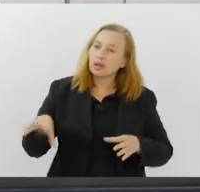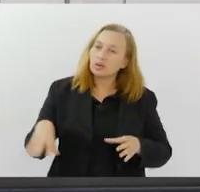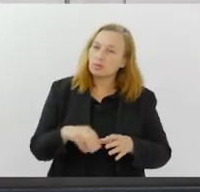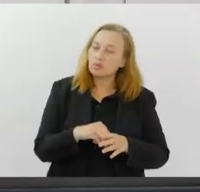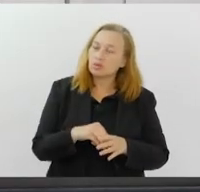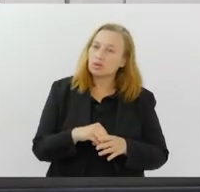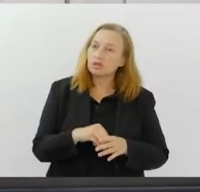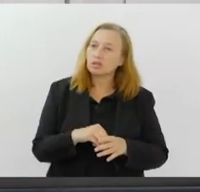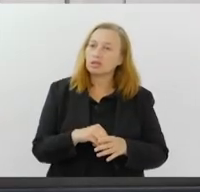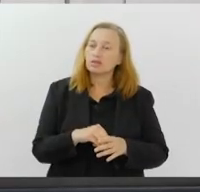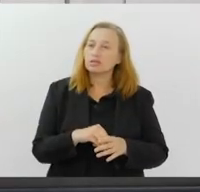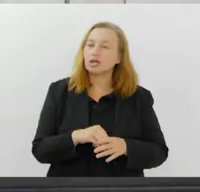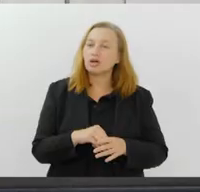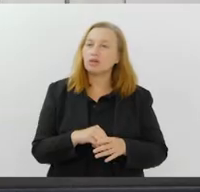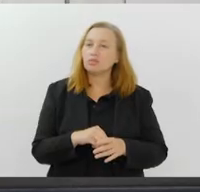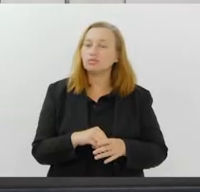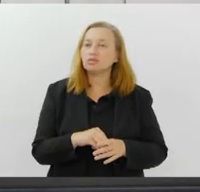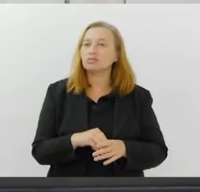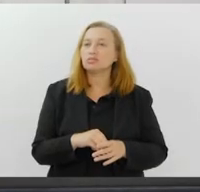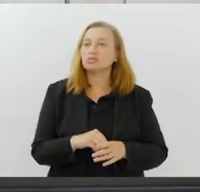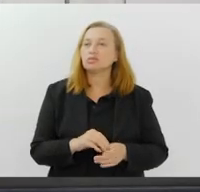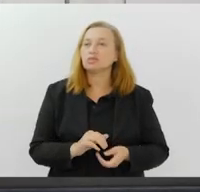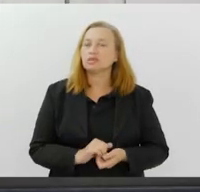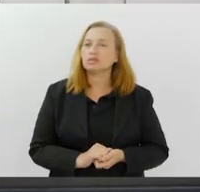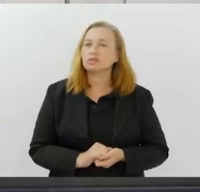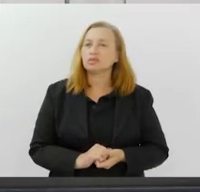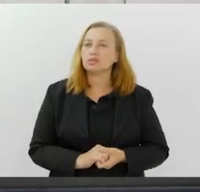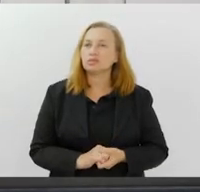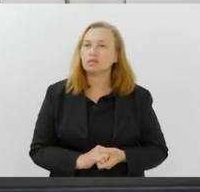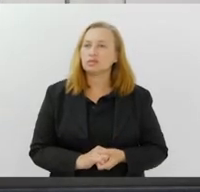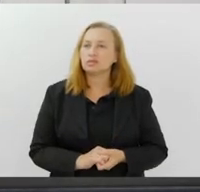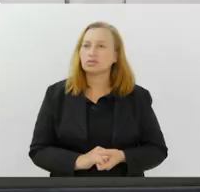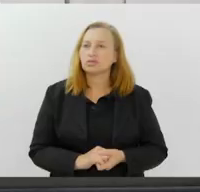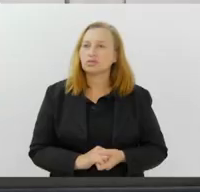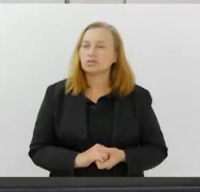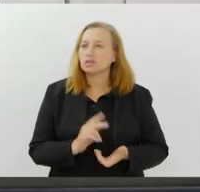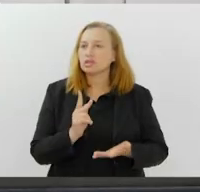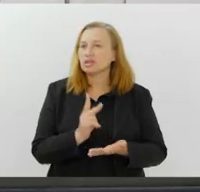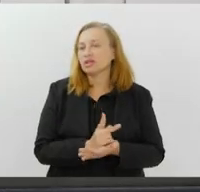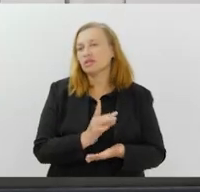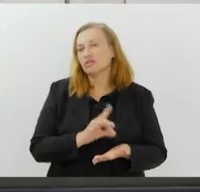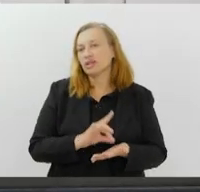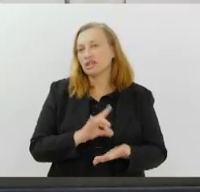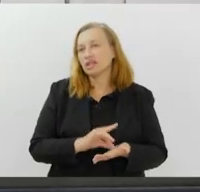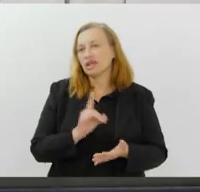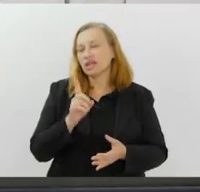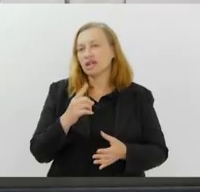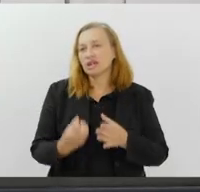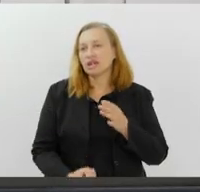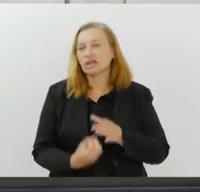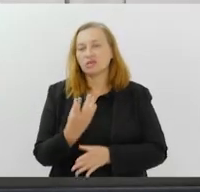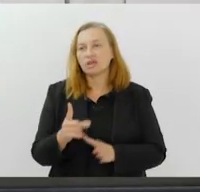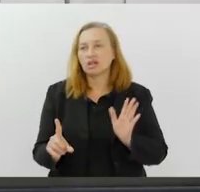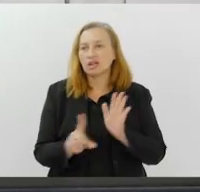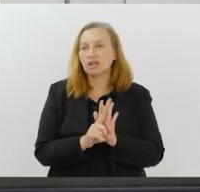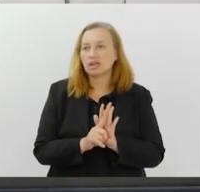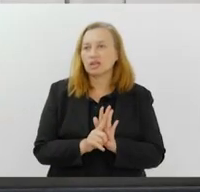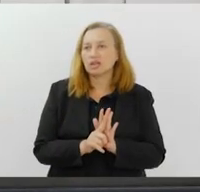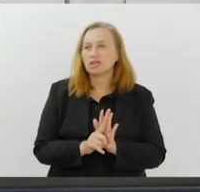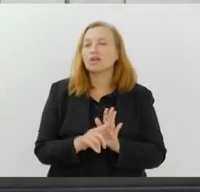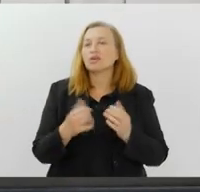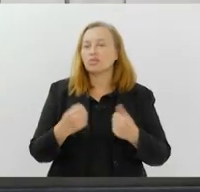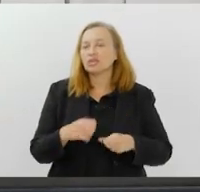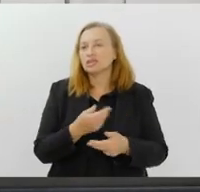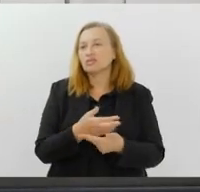a Equidade a participação etc mas na verdade essa lei não cria diz que poderá criar porque a lei que cria tem que ter uma